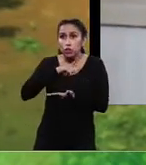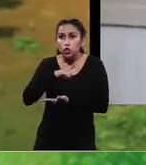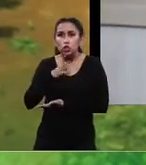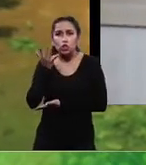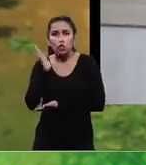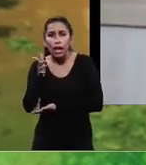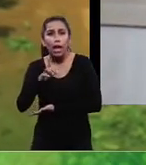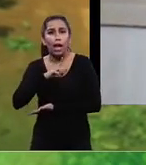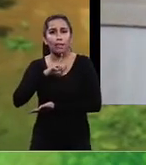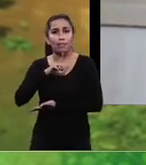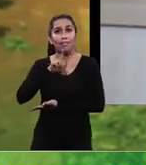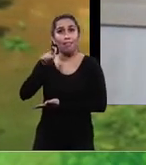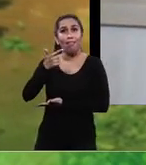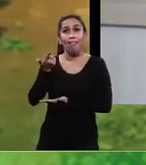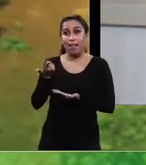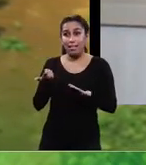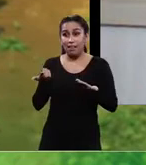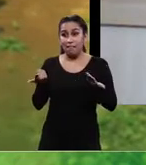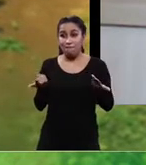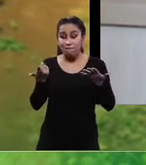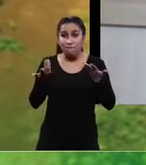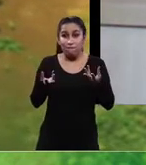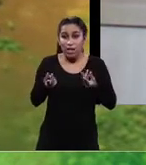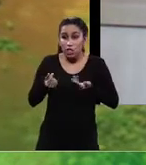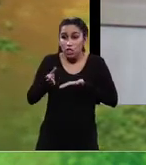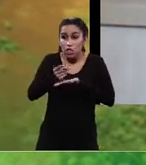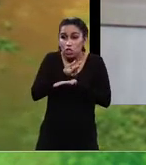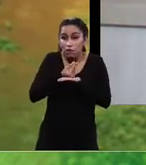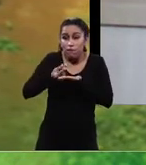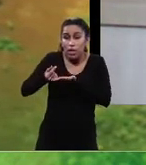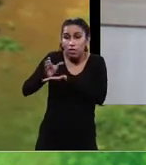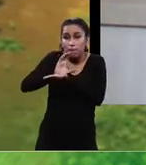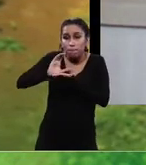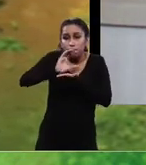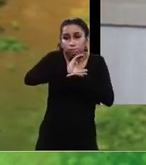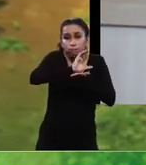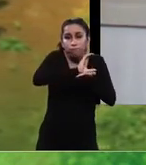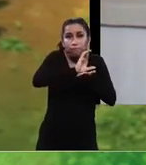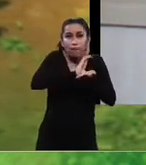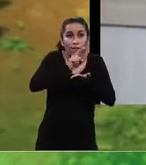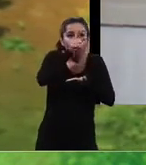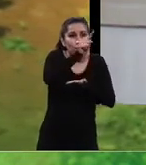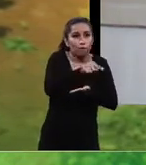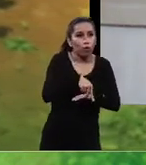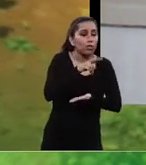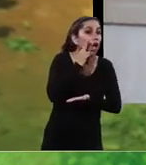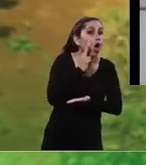esse investimento, este link entre vocês e a região Amazônia.